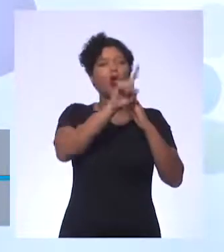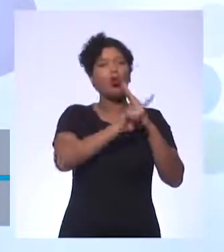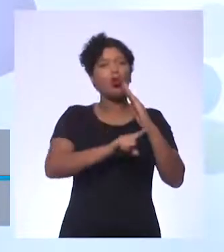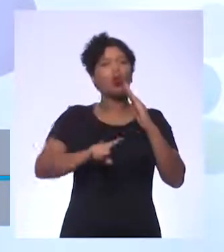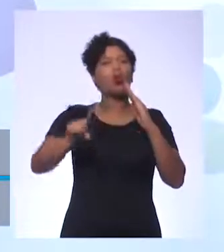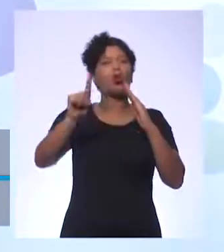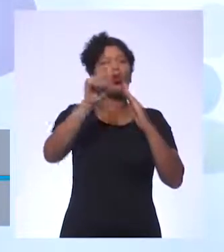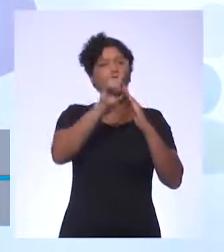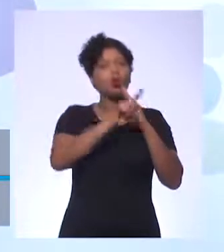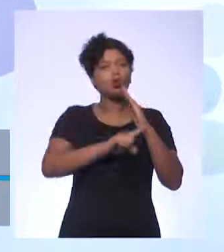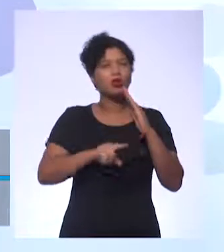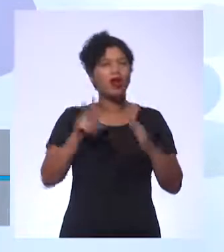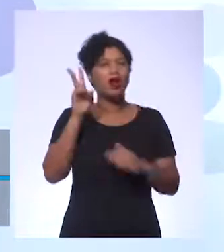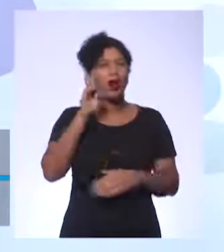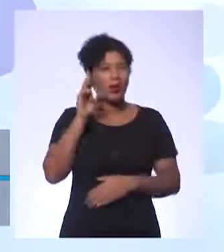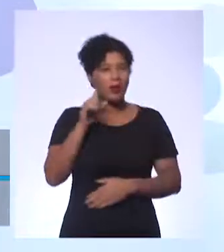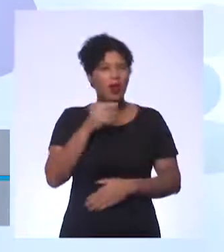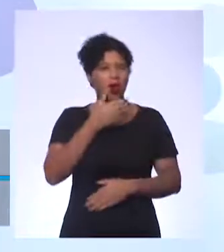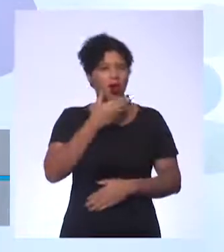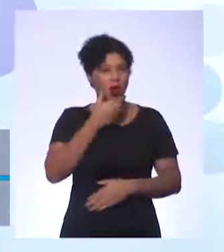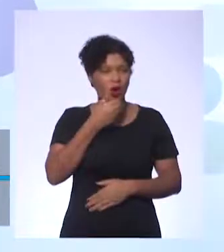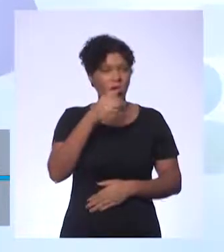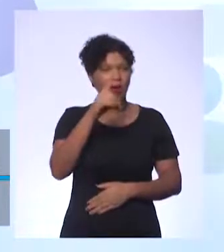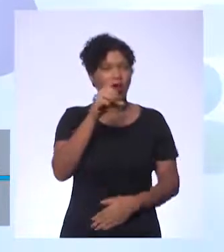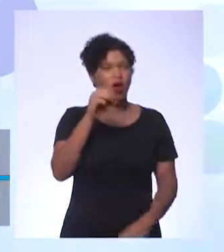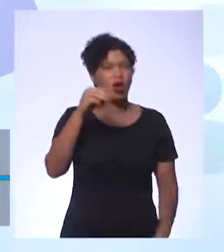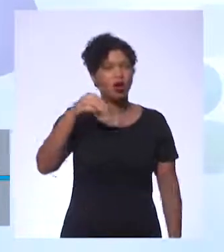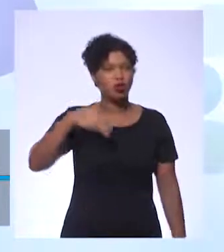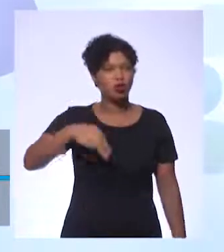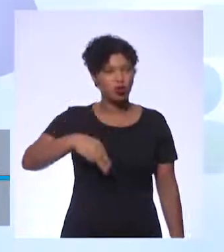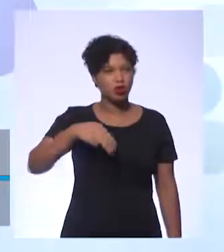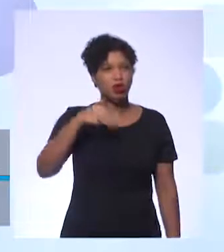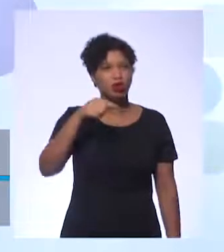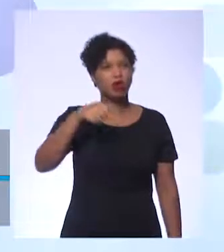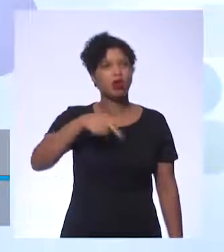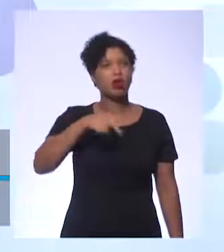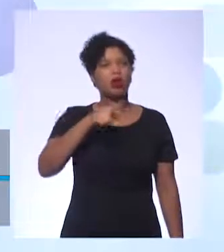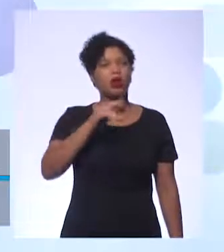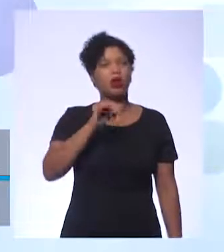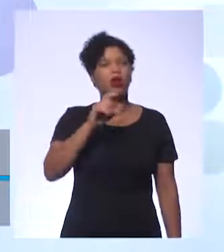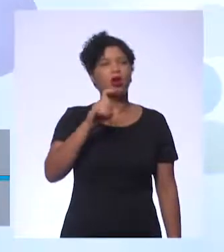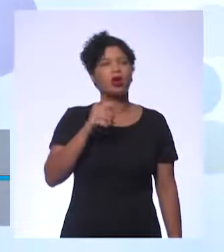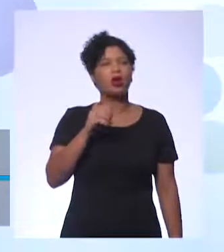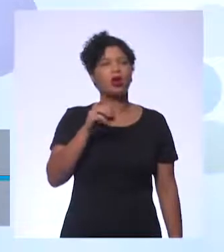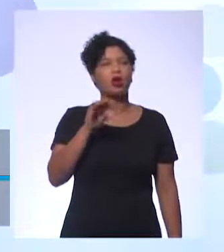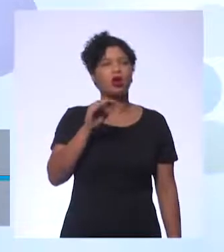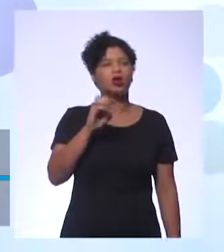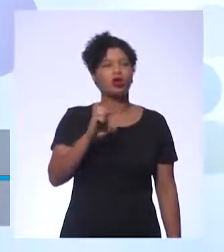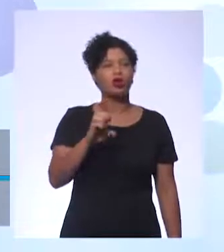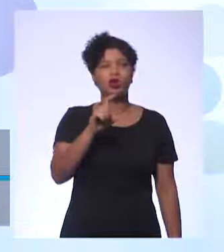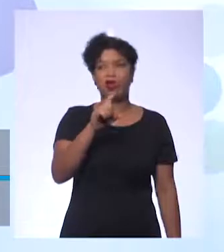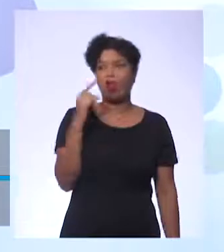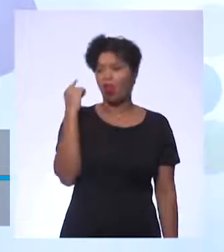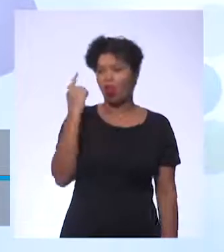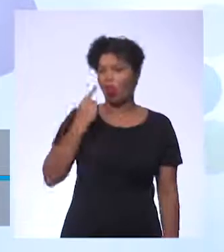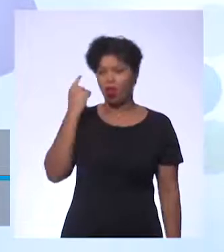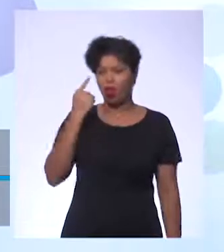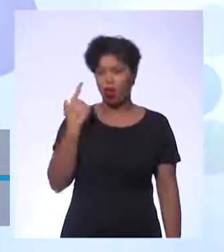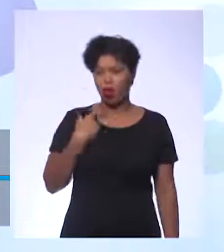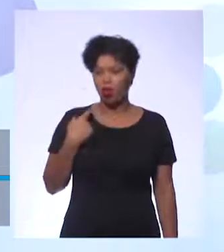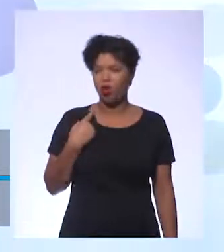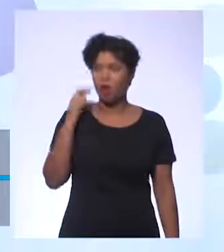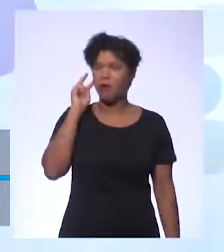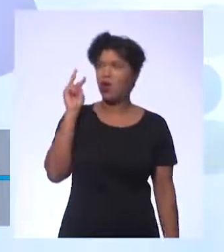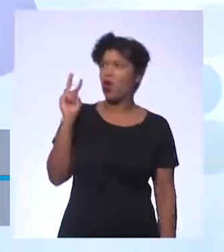Quixote, quando ele enlouqueceu no contexto e que ele começou a imaginar que ali seriam gigantes, pessoas que eles precisariam estar